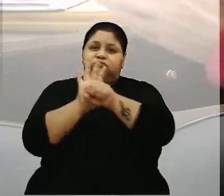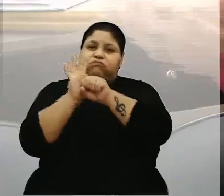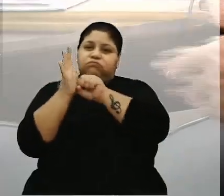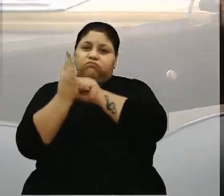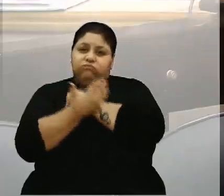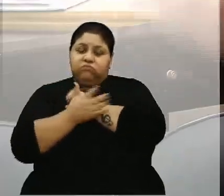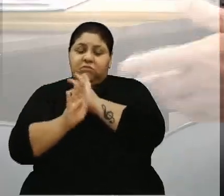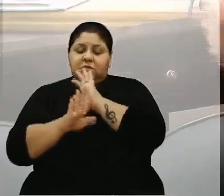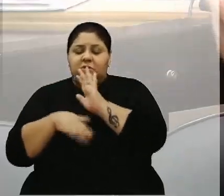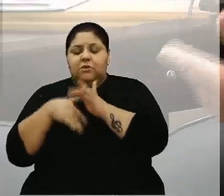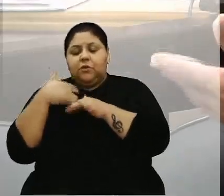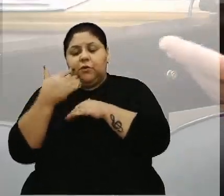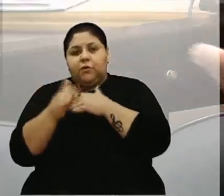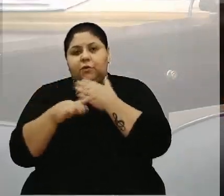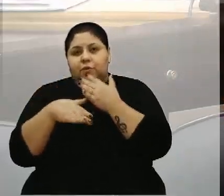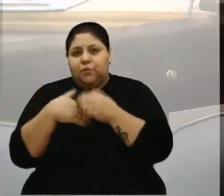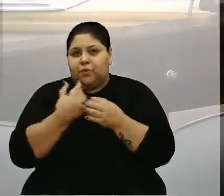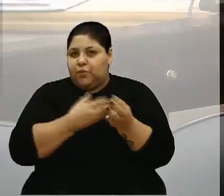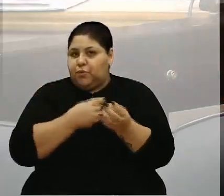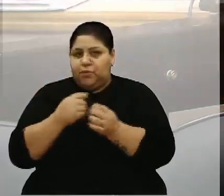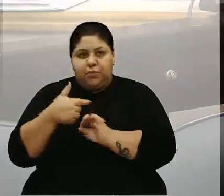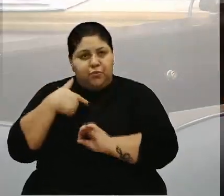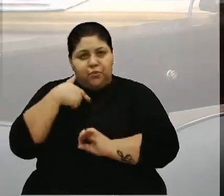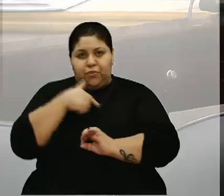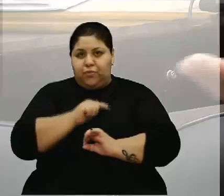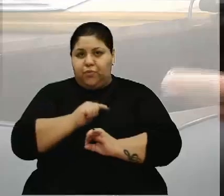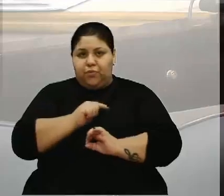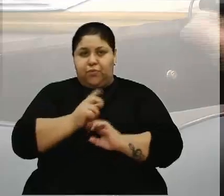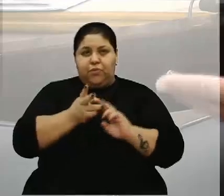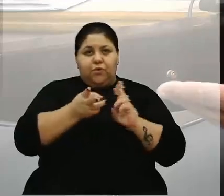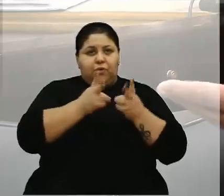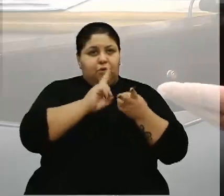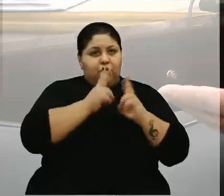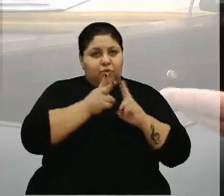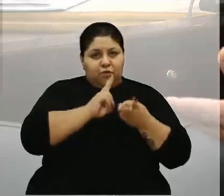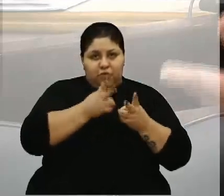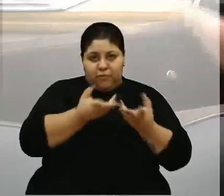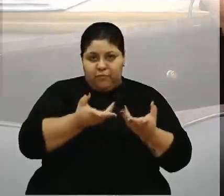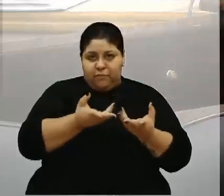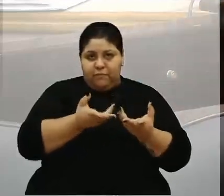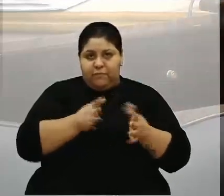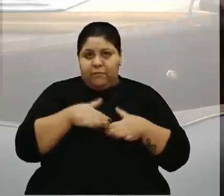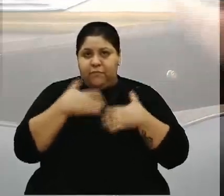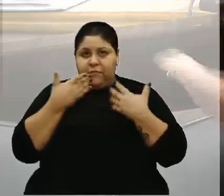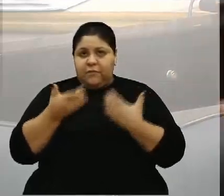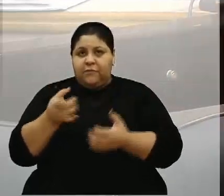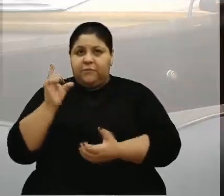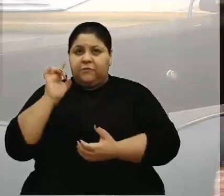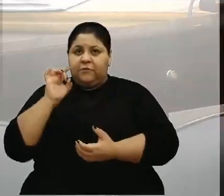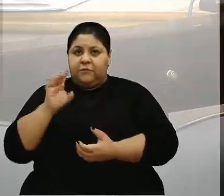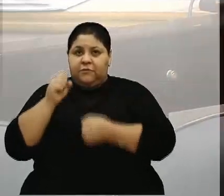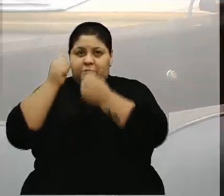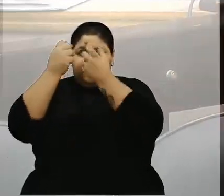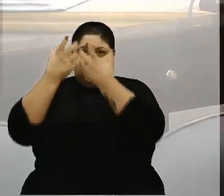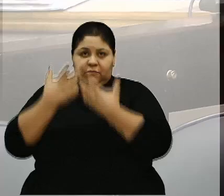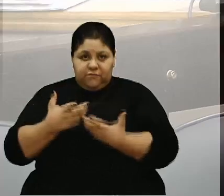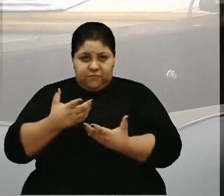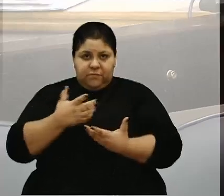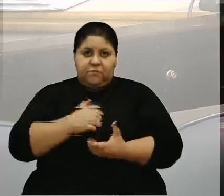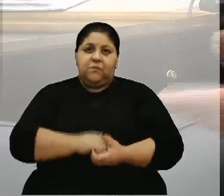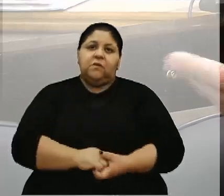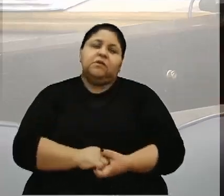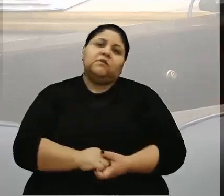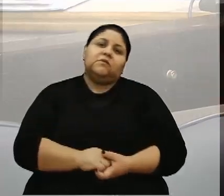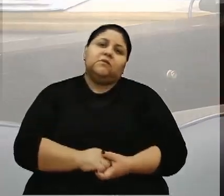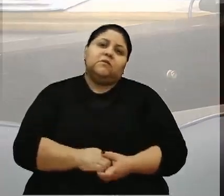arrastando, muitos não conseguindo manter a sua van, honrar os seus empréstimos. Então só isso justificaria.